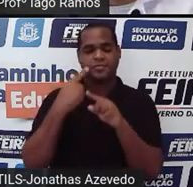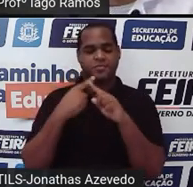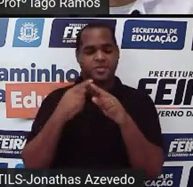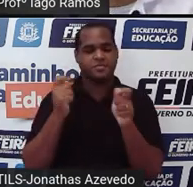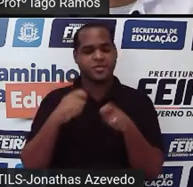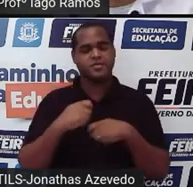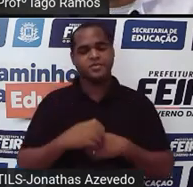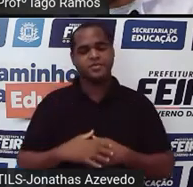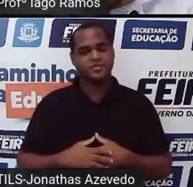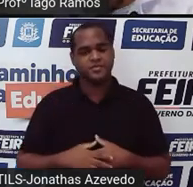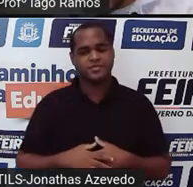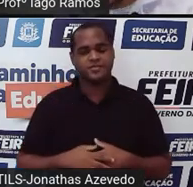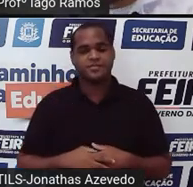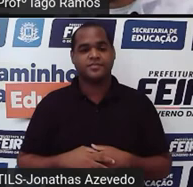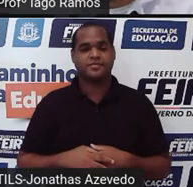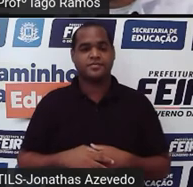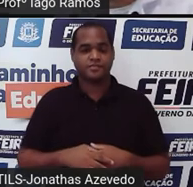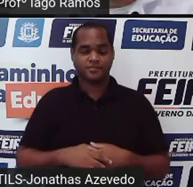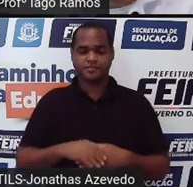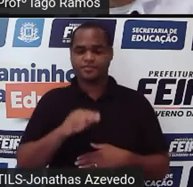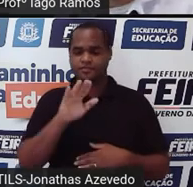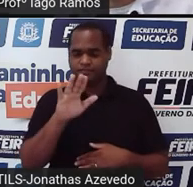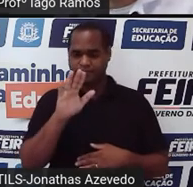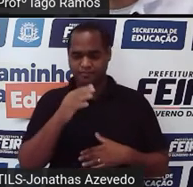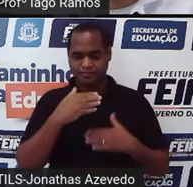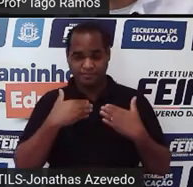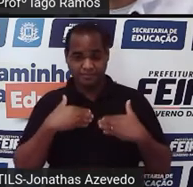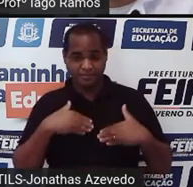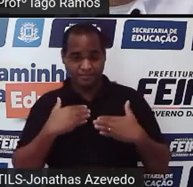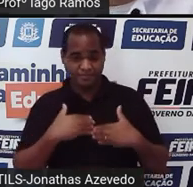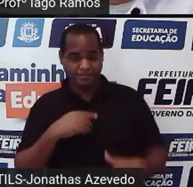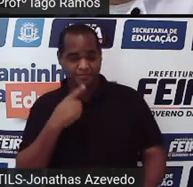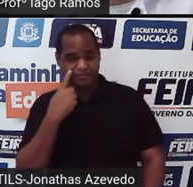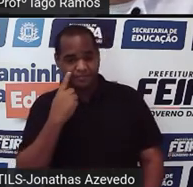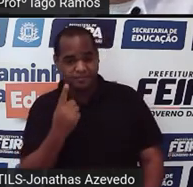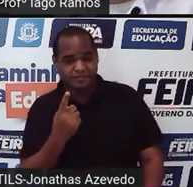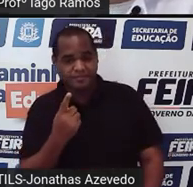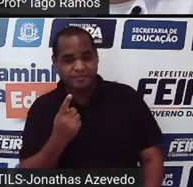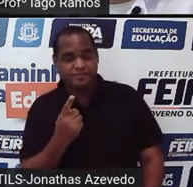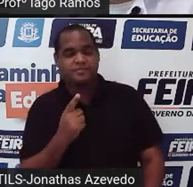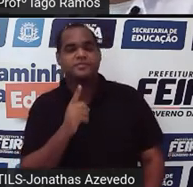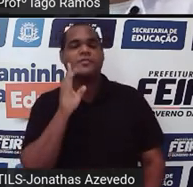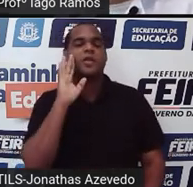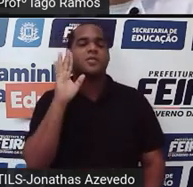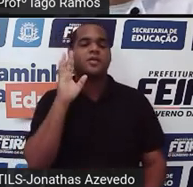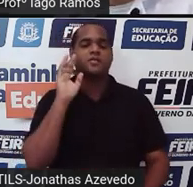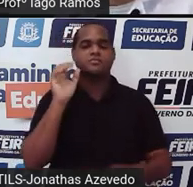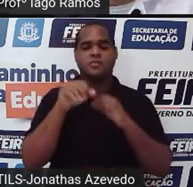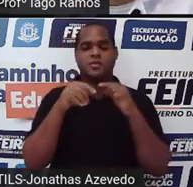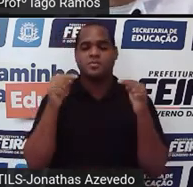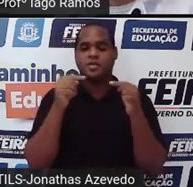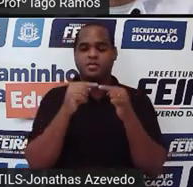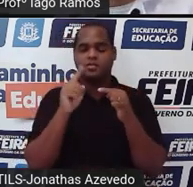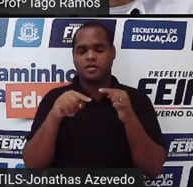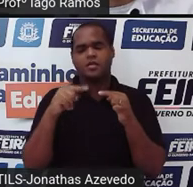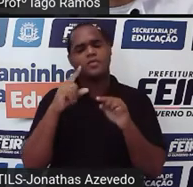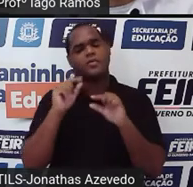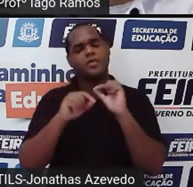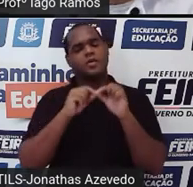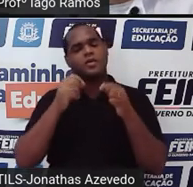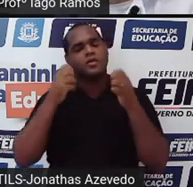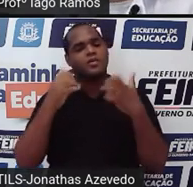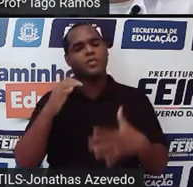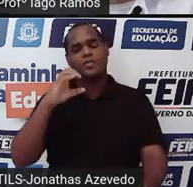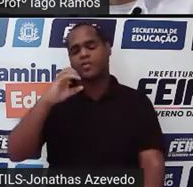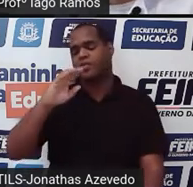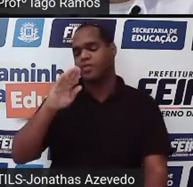Tá bom mas vem aqui comigo a gente pode pensar da mesma forma no cubo